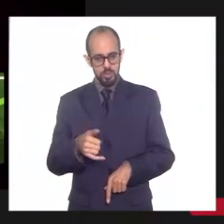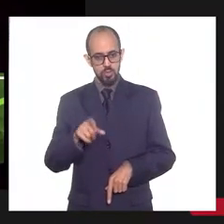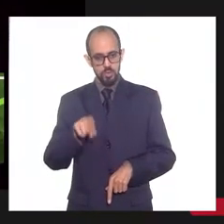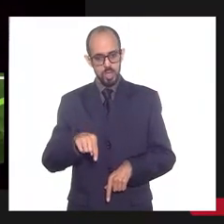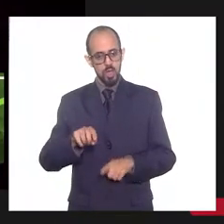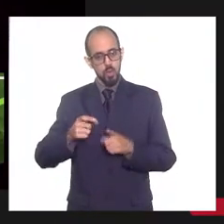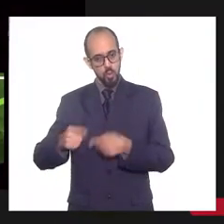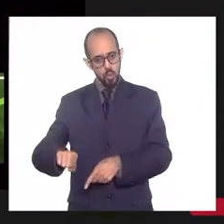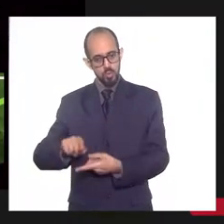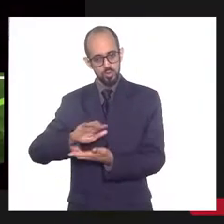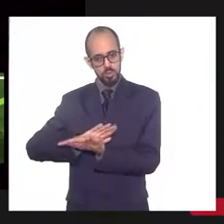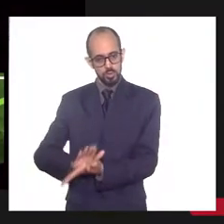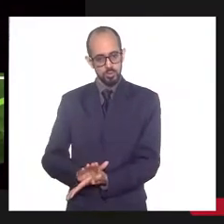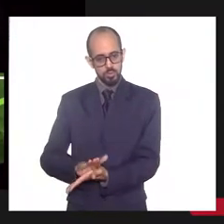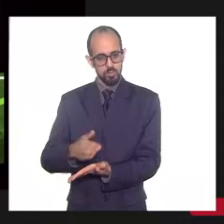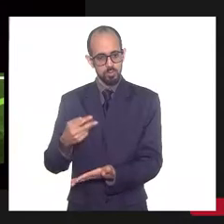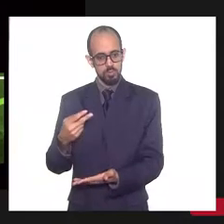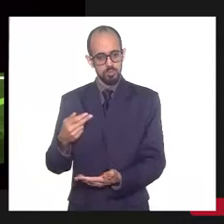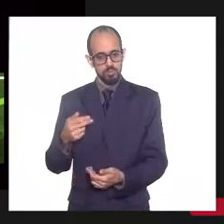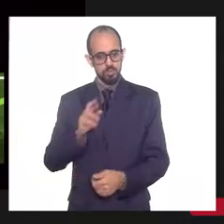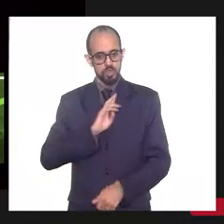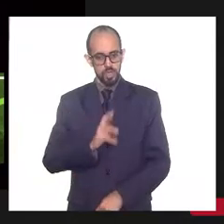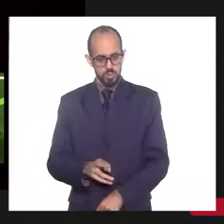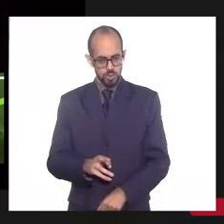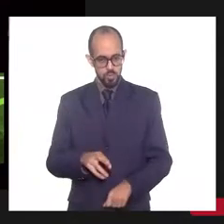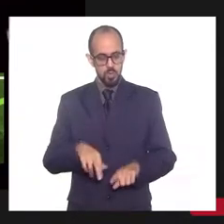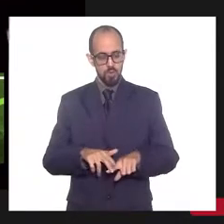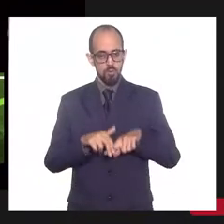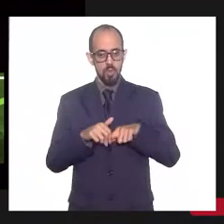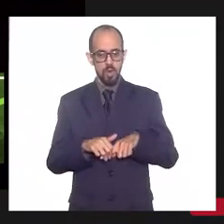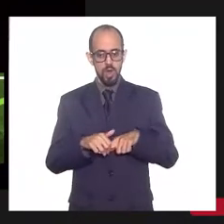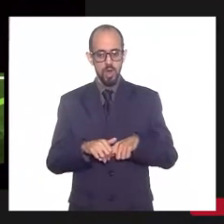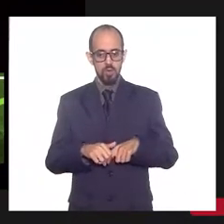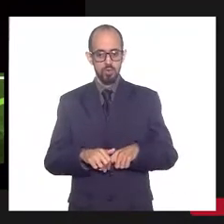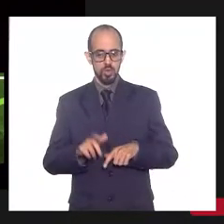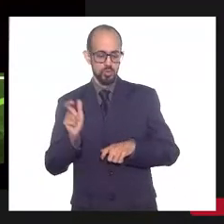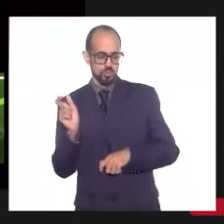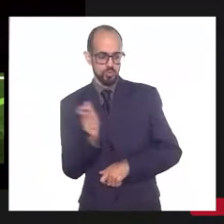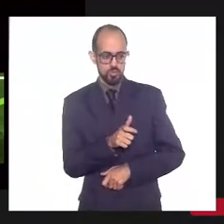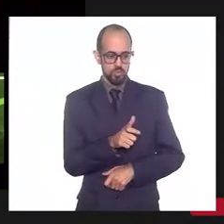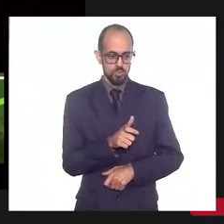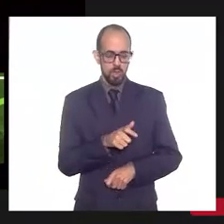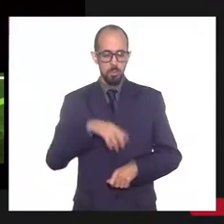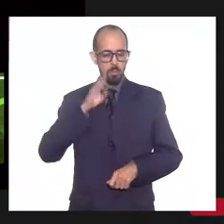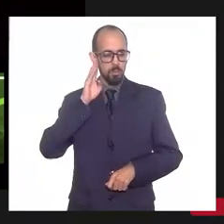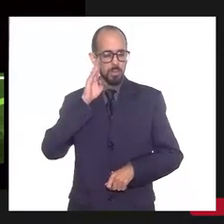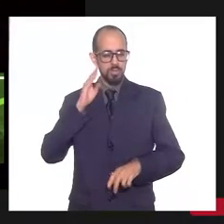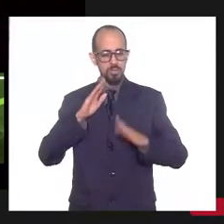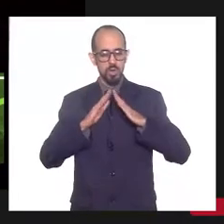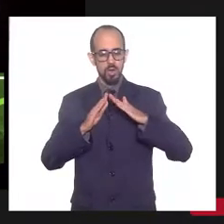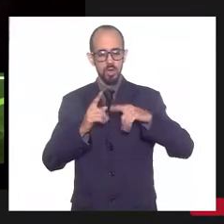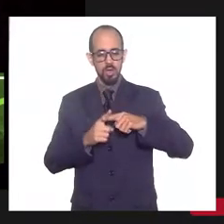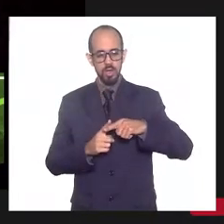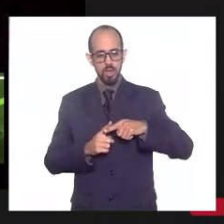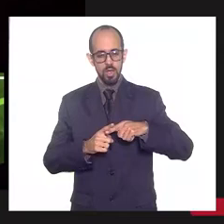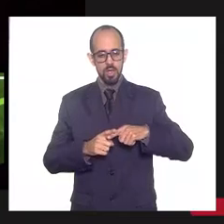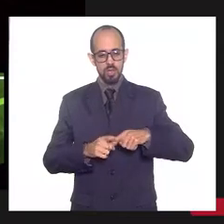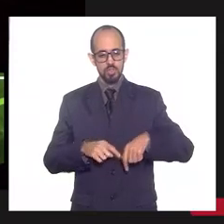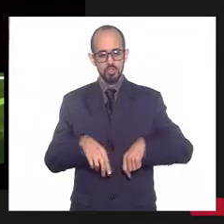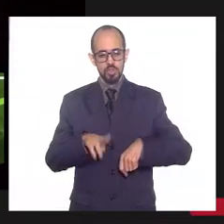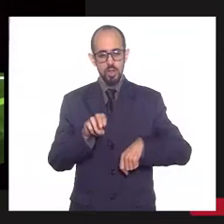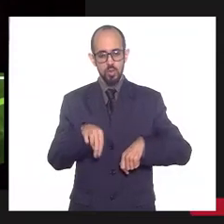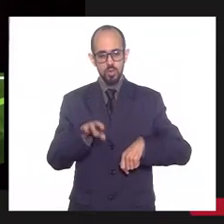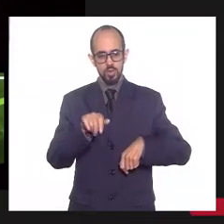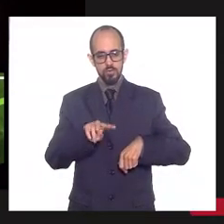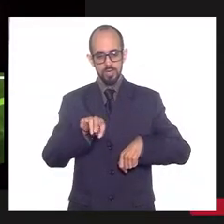infelizmente por conta dos ataques dos períodos pela igreja Universal do Reino de Deus na Bahia mas Gilda